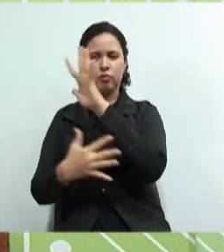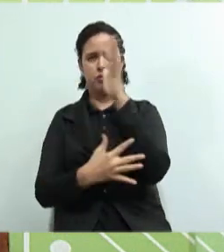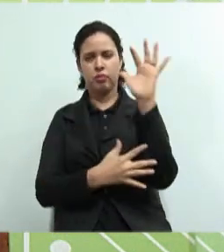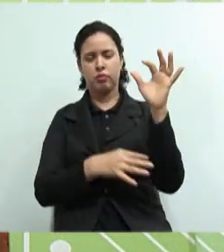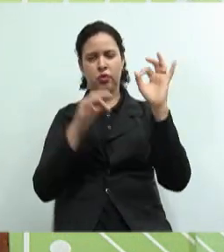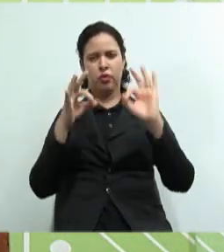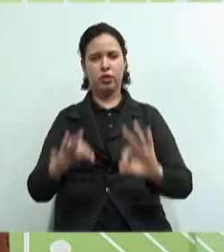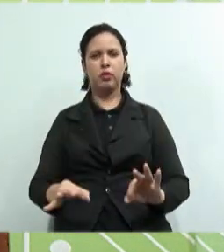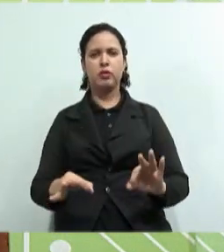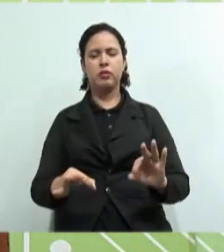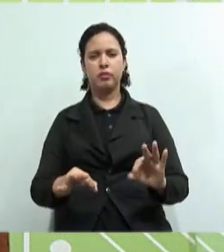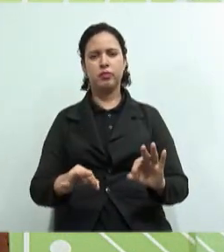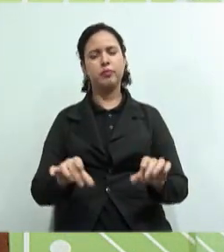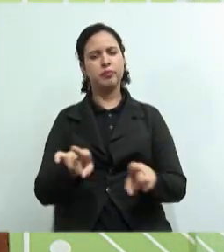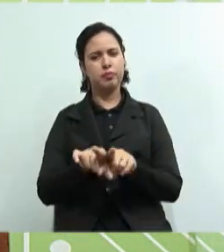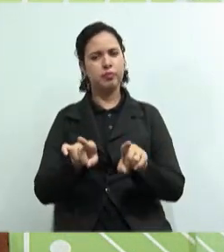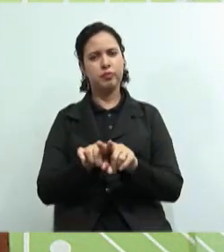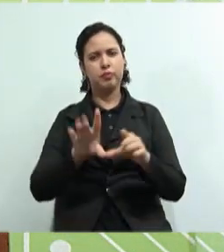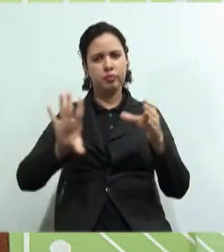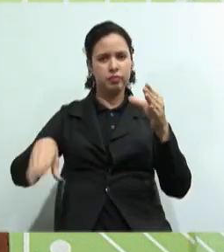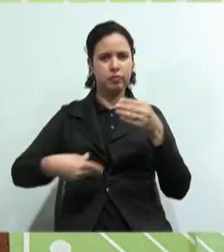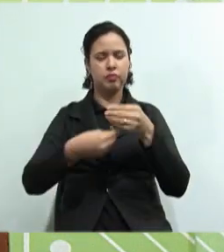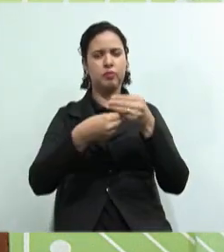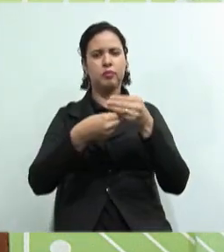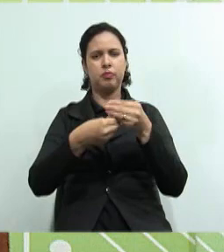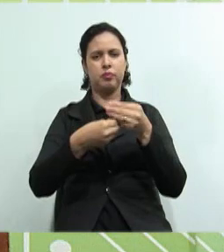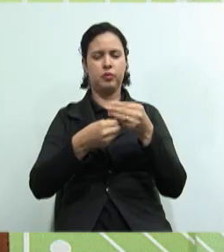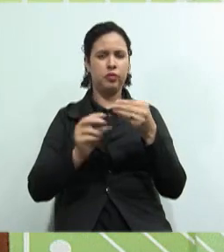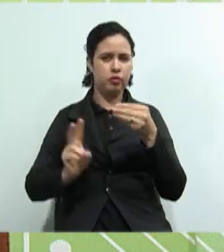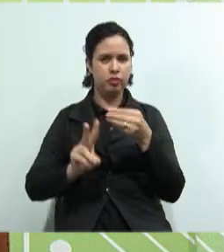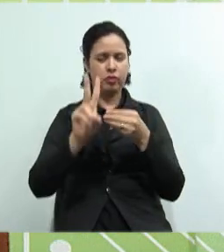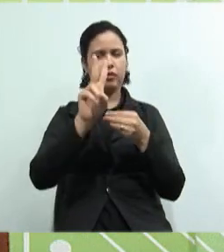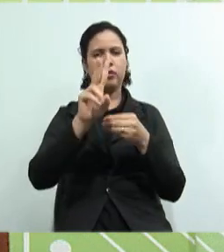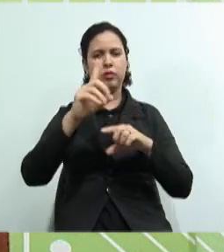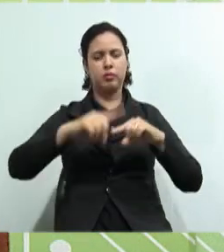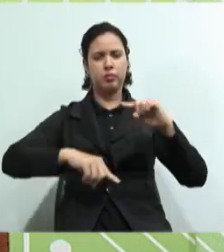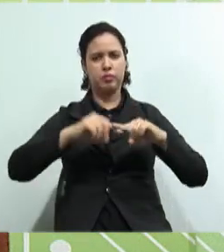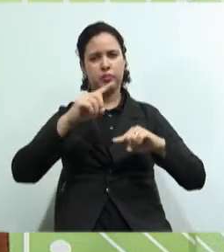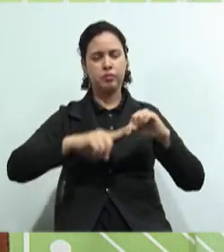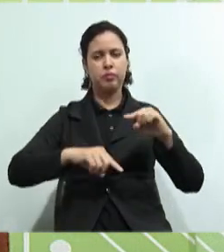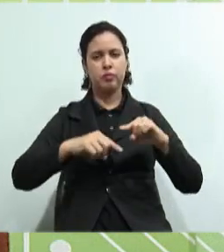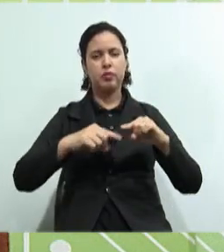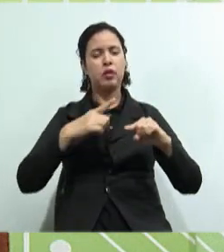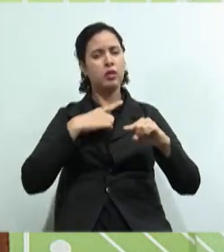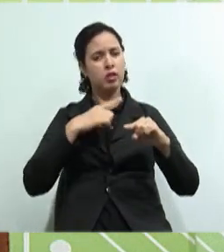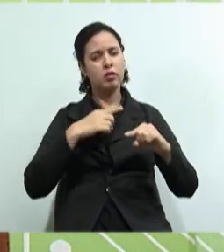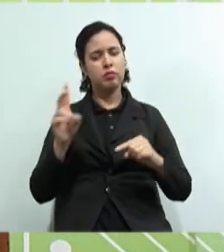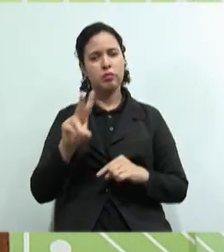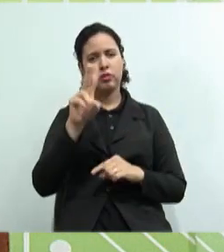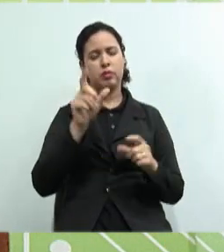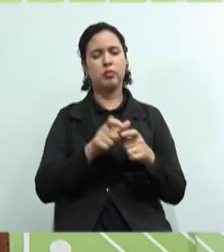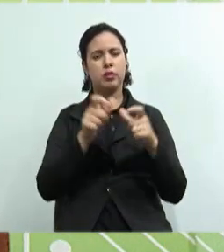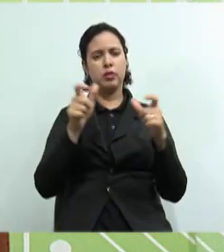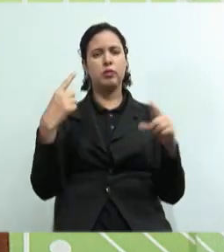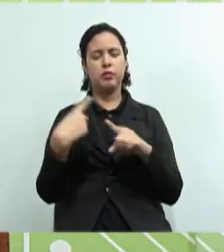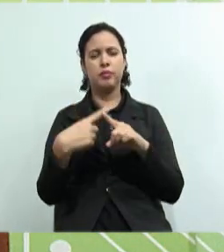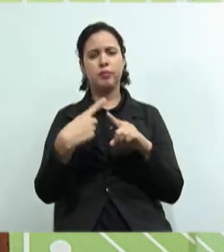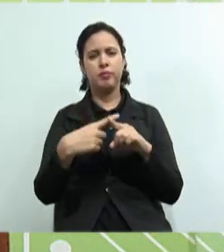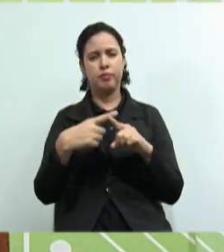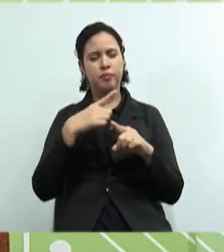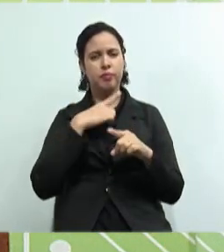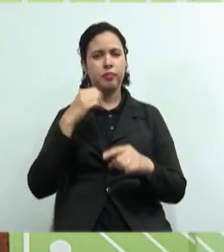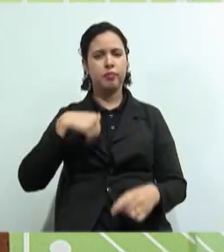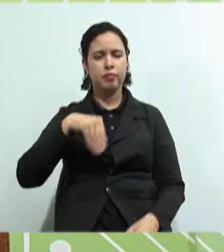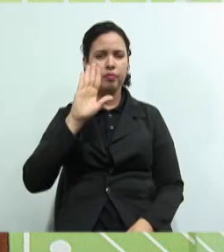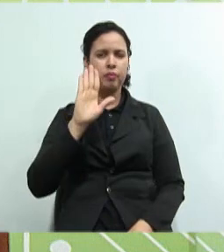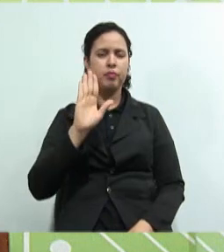agregar valor ao seu produto. Então a gente está falando de um produto que tem um valor maior, porque ele também tem mais custo de produção para